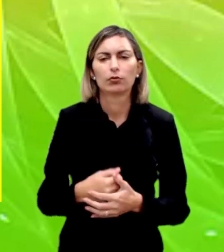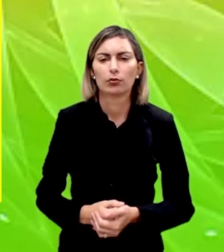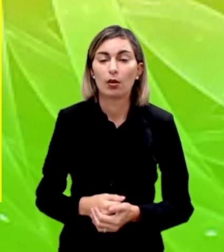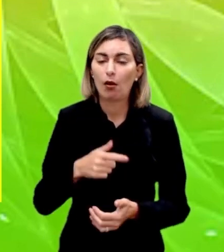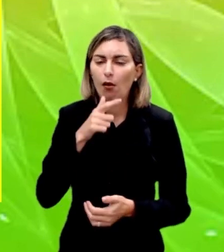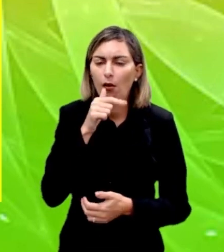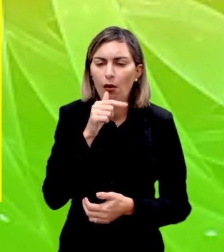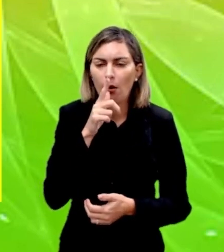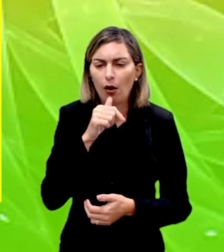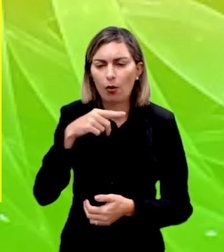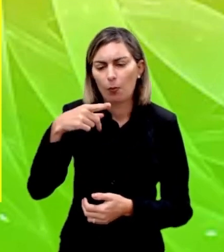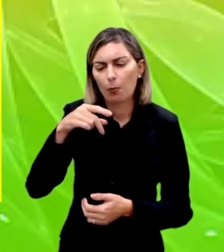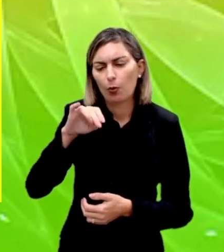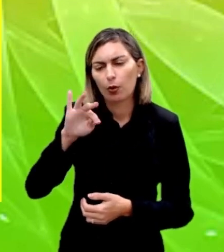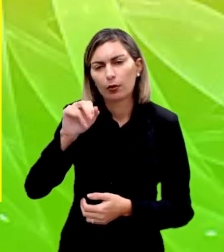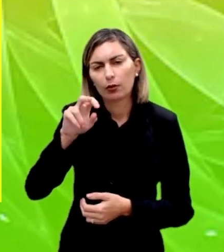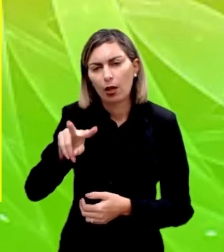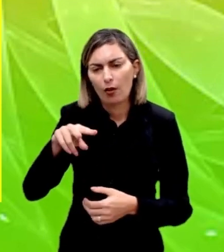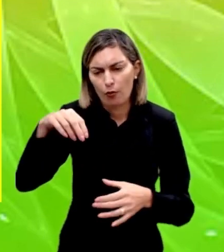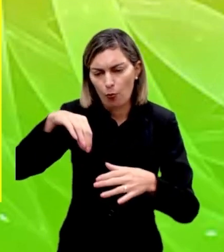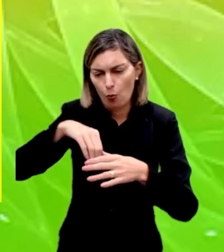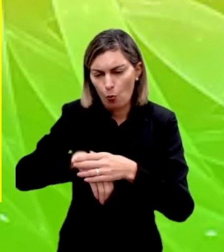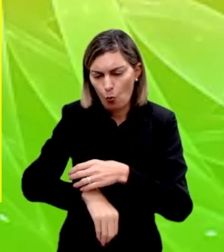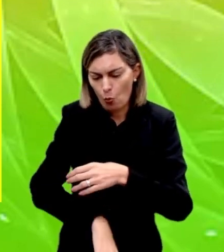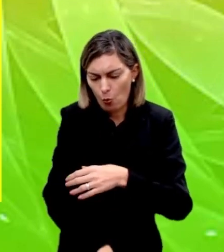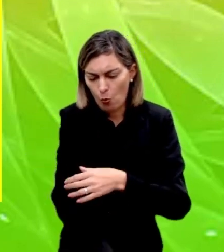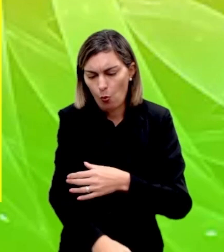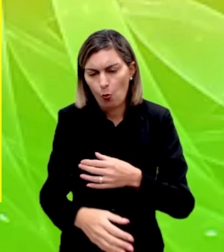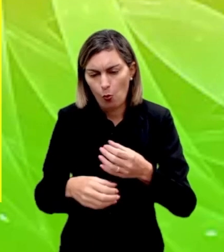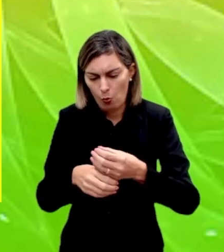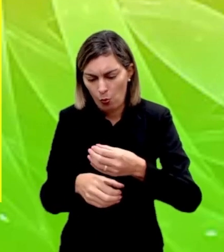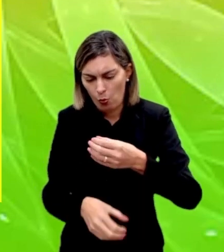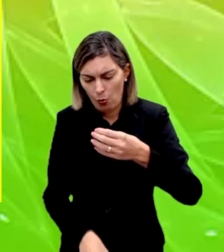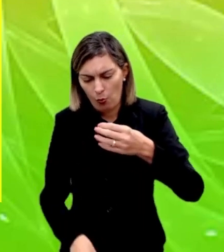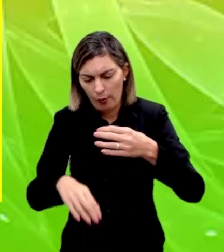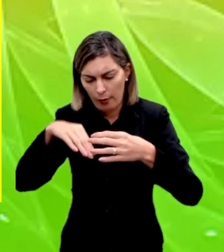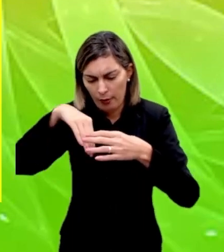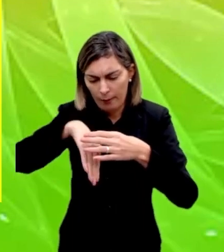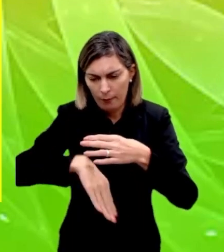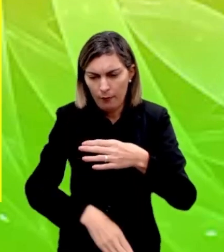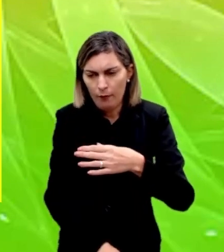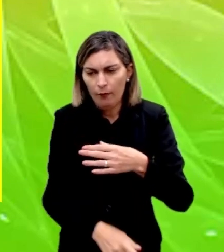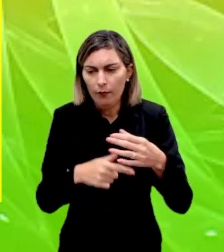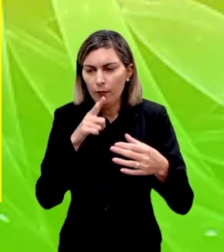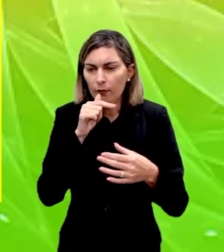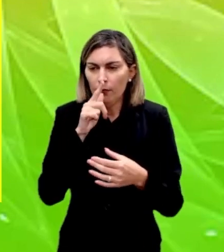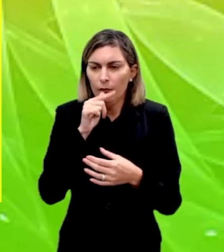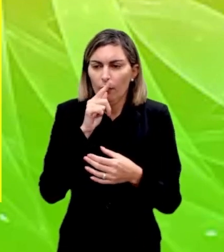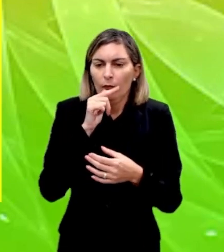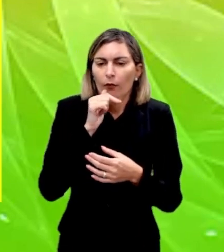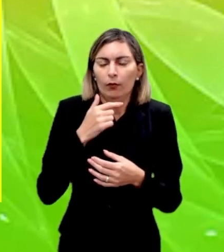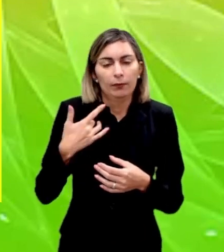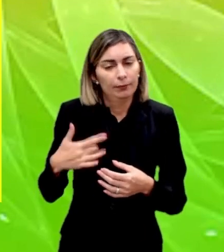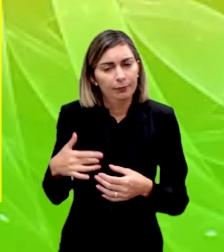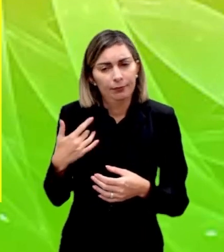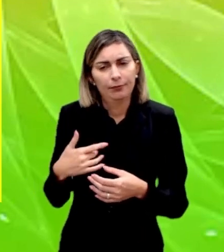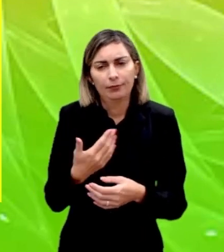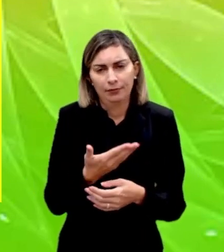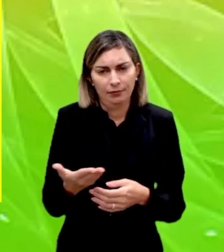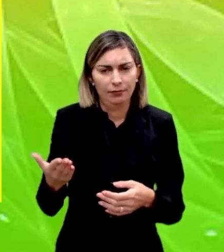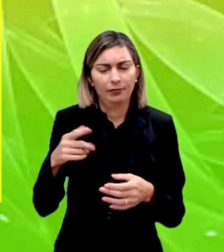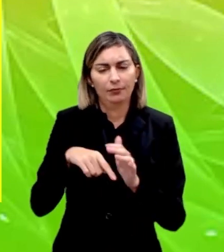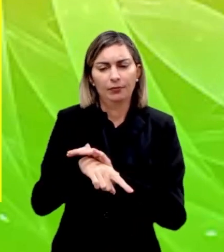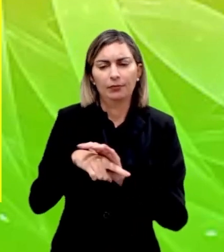água potável subterrânea, esse aí foi um anúncio que a ONU deu com grande pesar, né? Numa